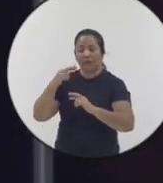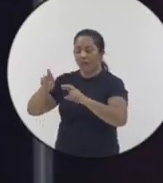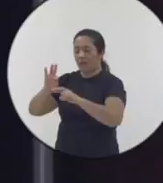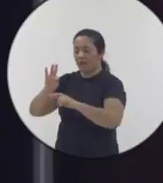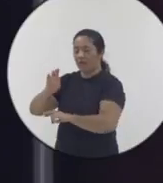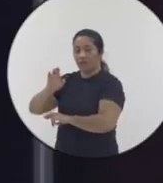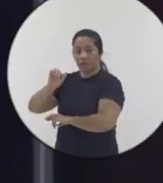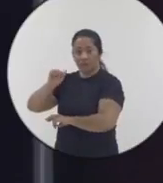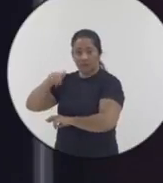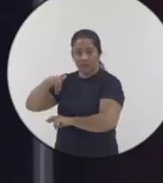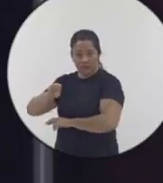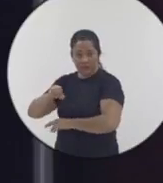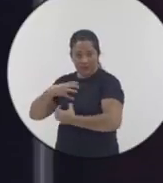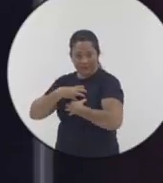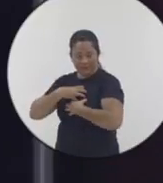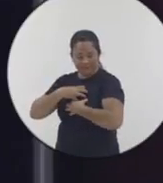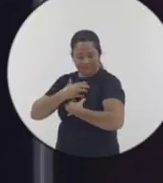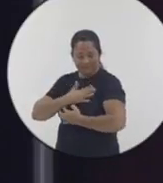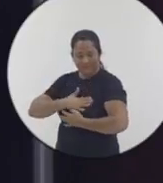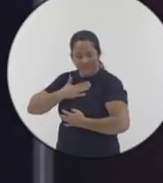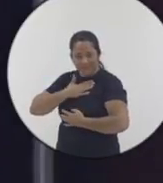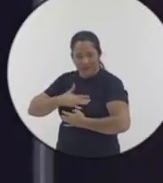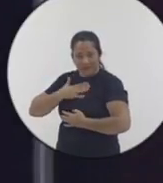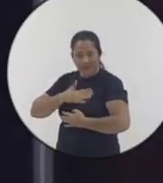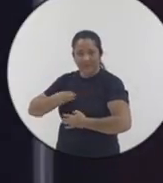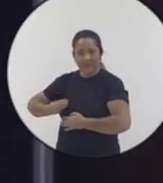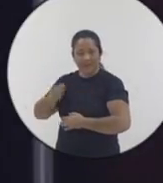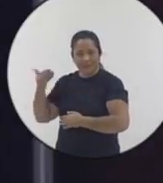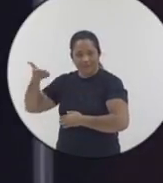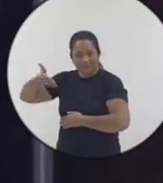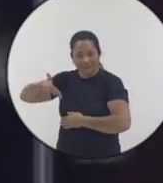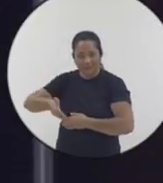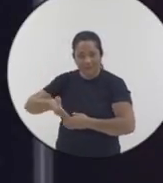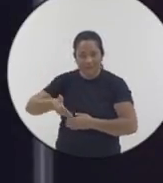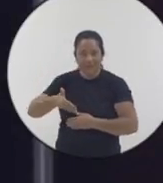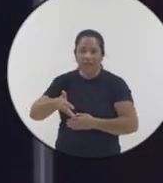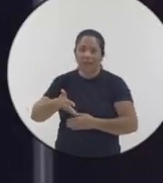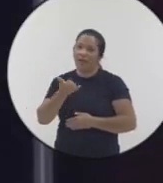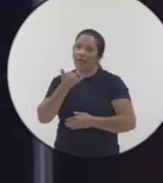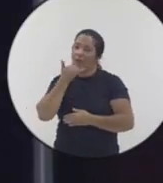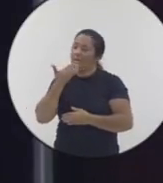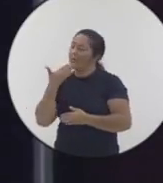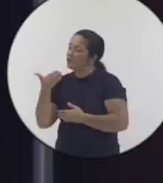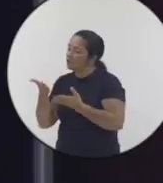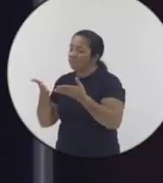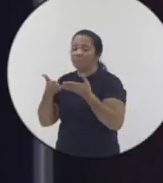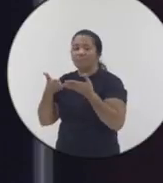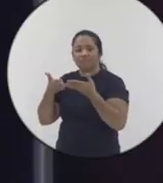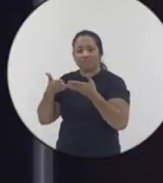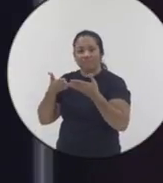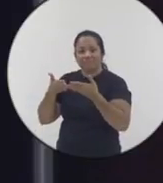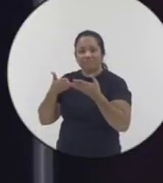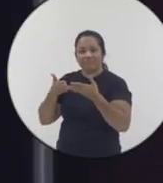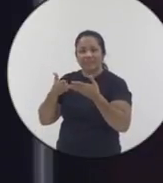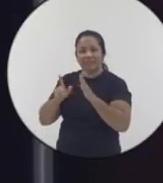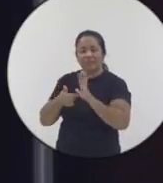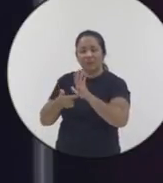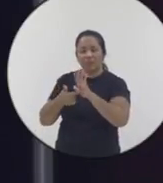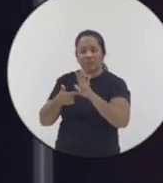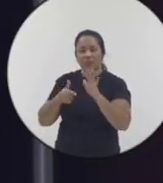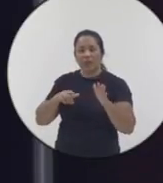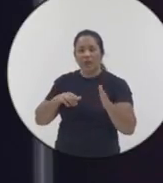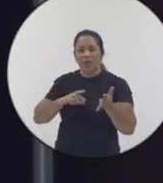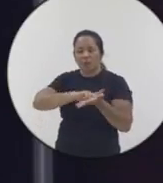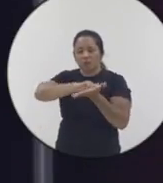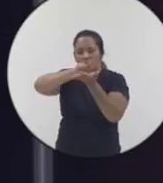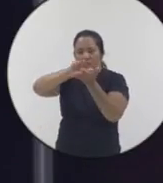ciclo. Tenho o maior prazer de ser convidado para estar aqui. Incluímos a nossa programação, pedimos licença, porque todas as formas de forças que levem